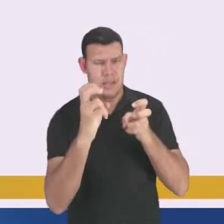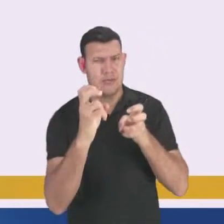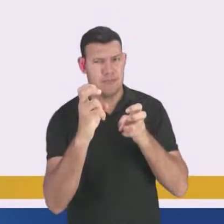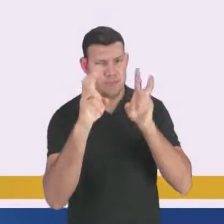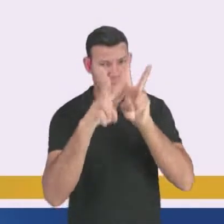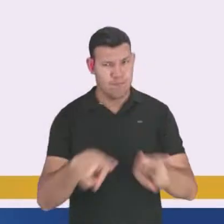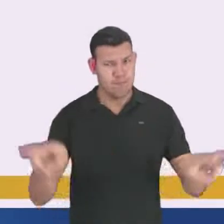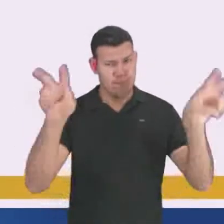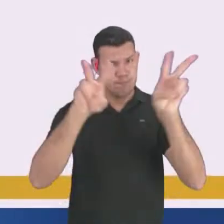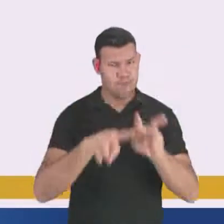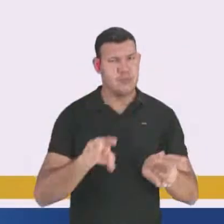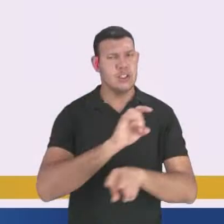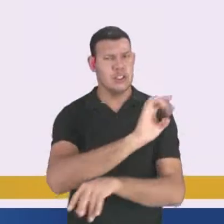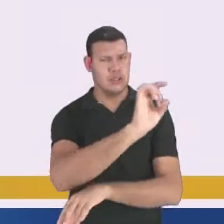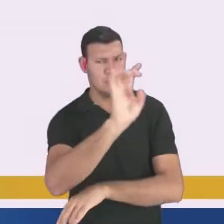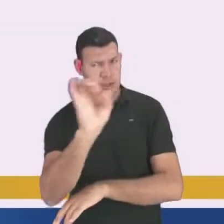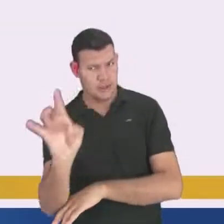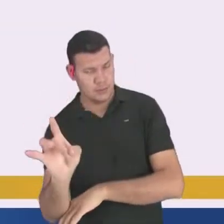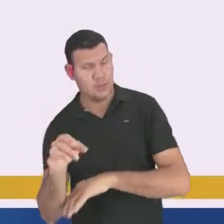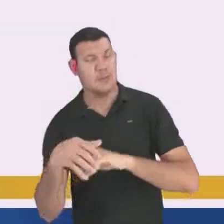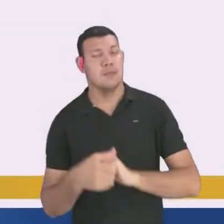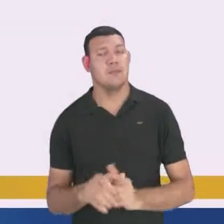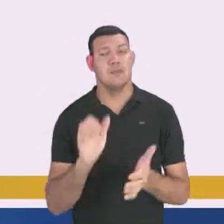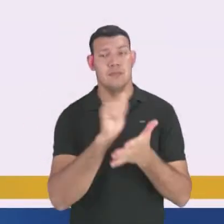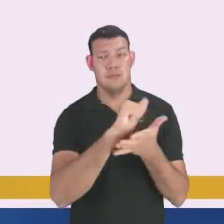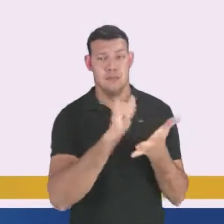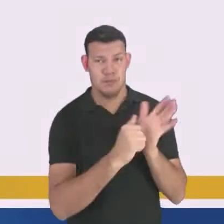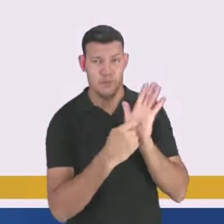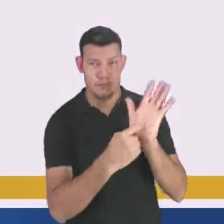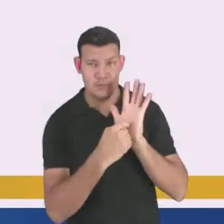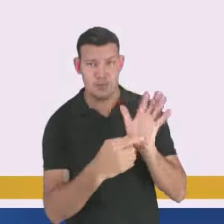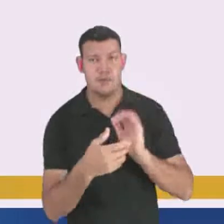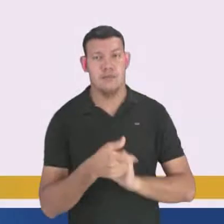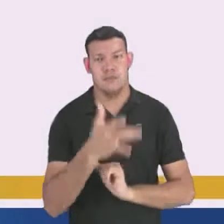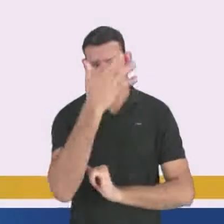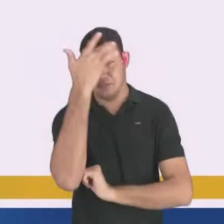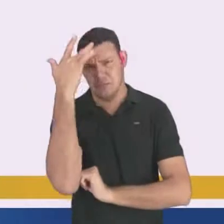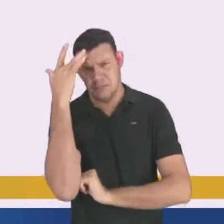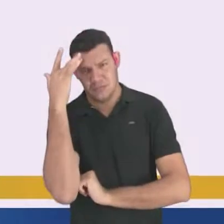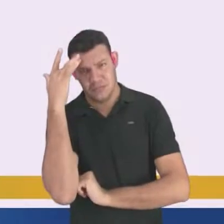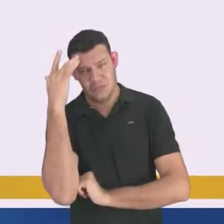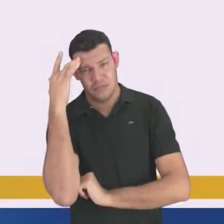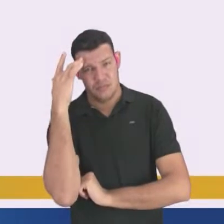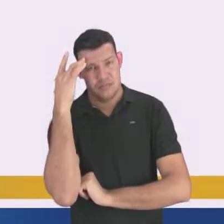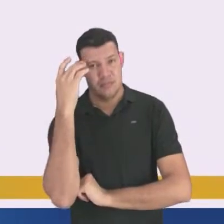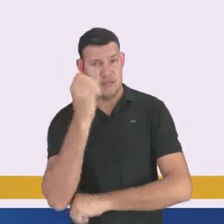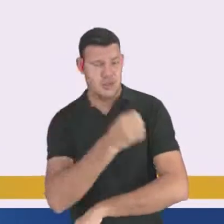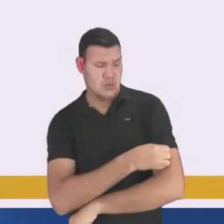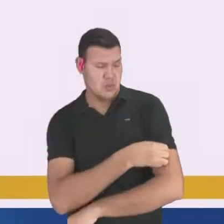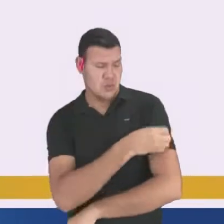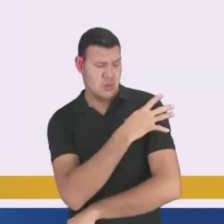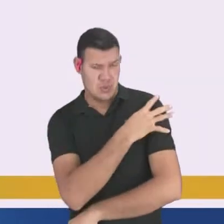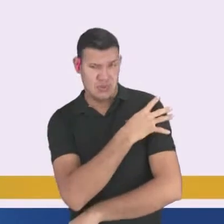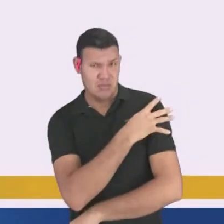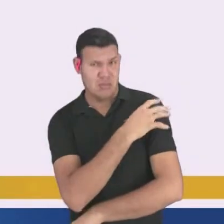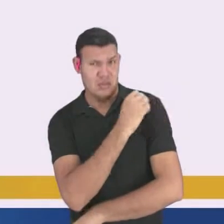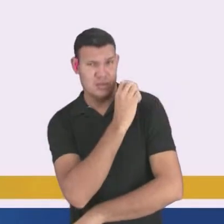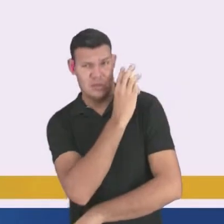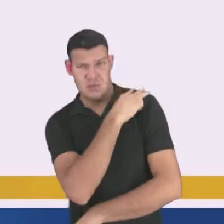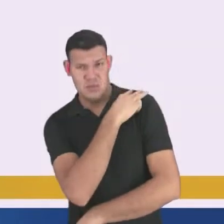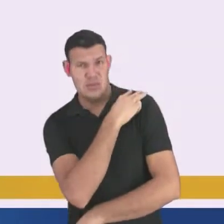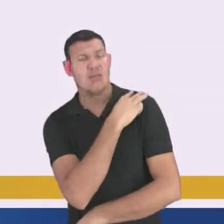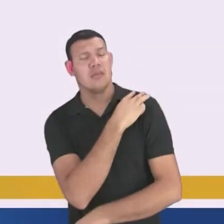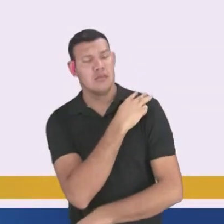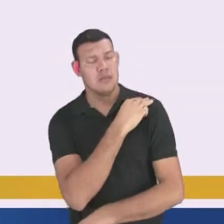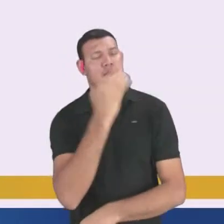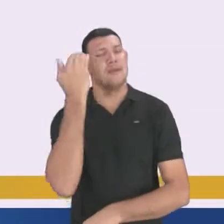da relevância de cada dado apresentado. Então, com isso, pessoas com menos instruções, por exemplo, compreendem melhor as informações contidas